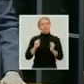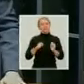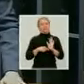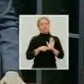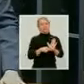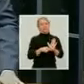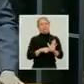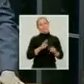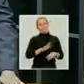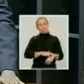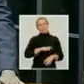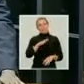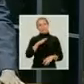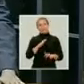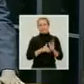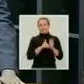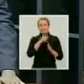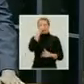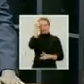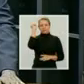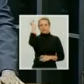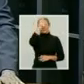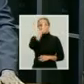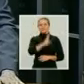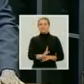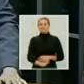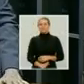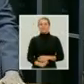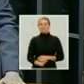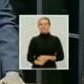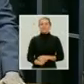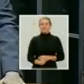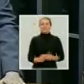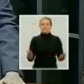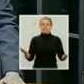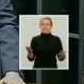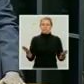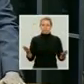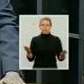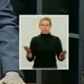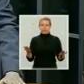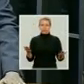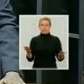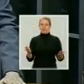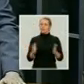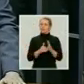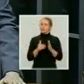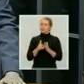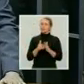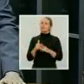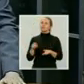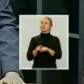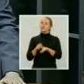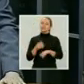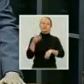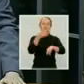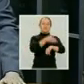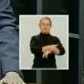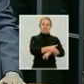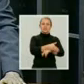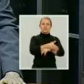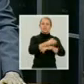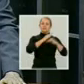a esses cidadãos brasileiros na sua inserção profissional, cultural,